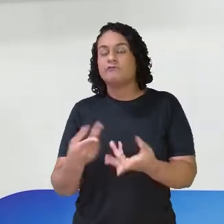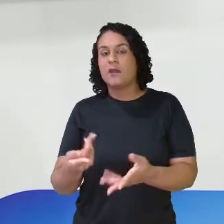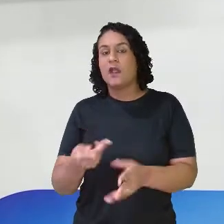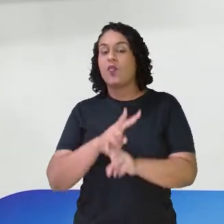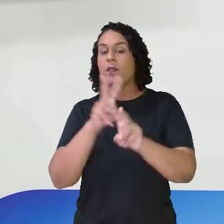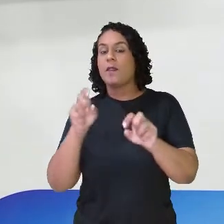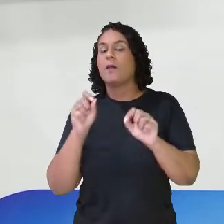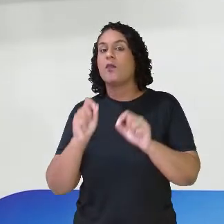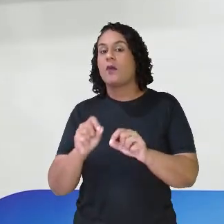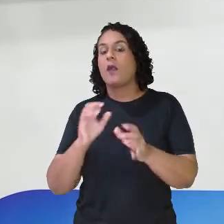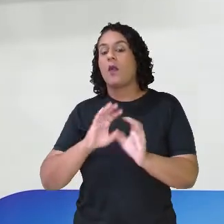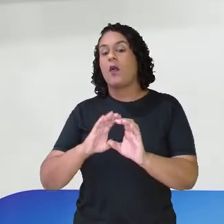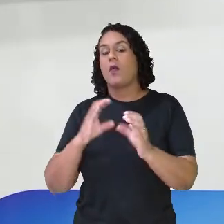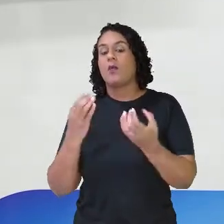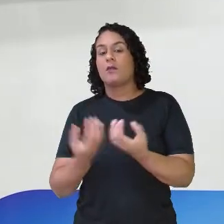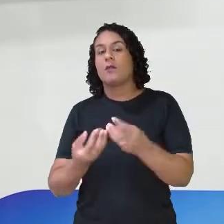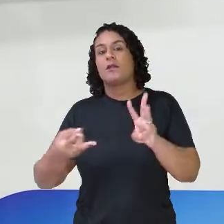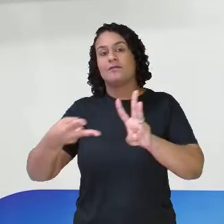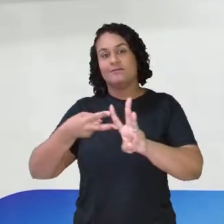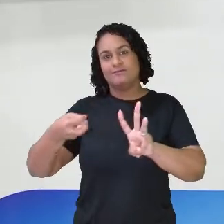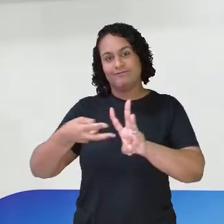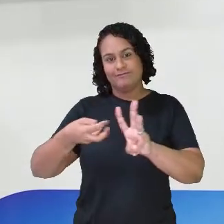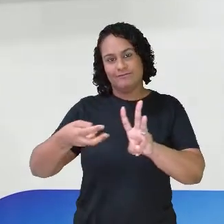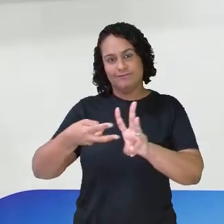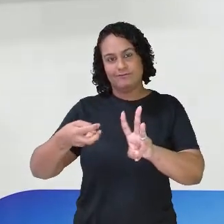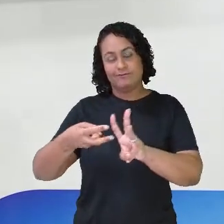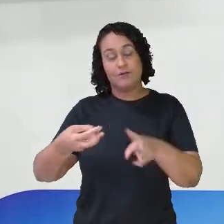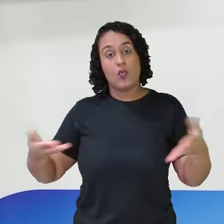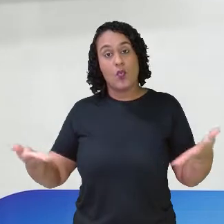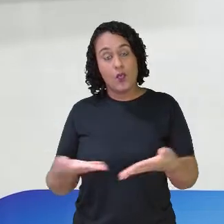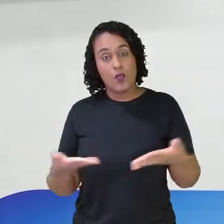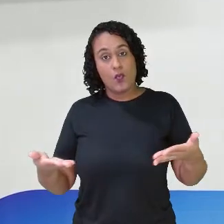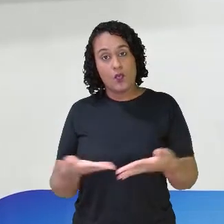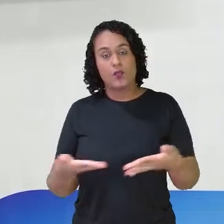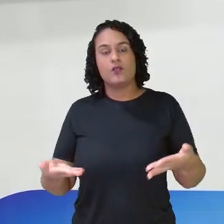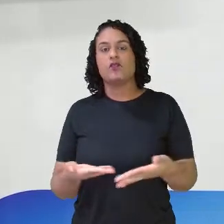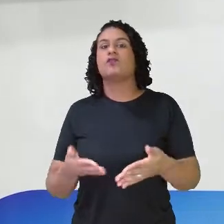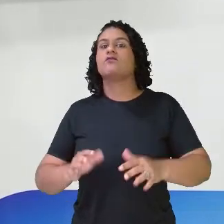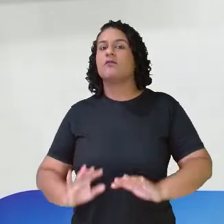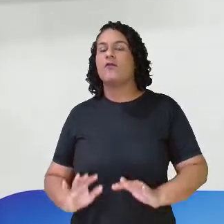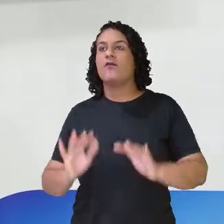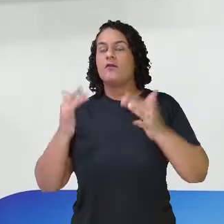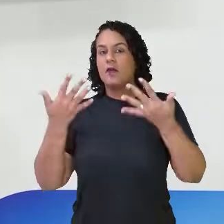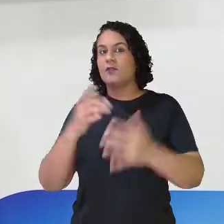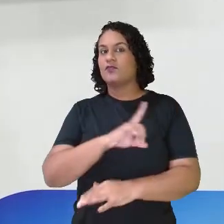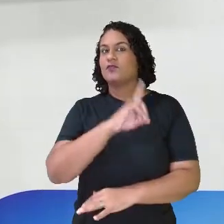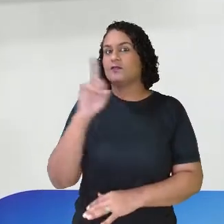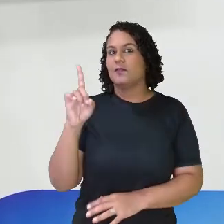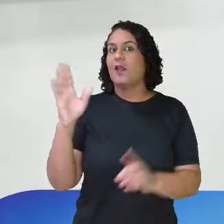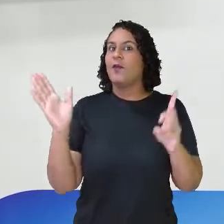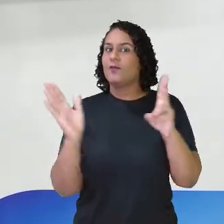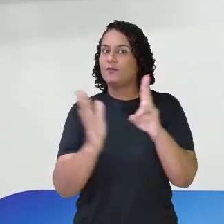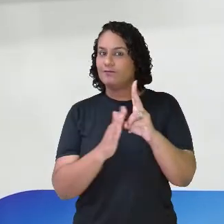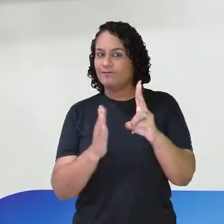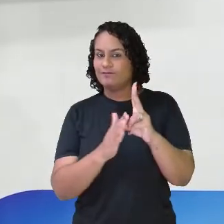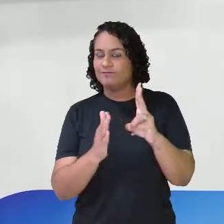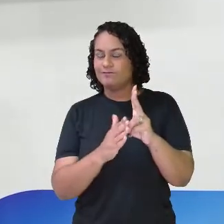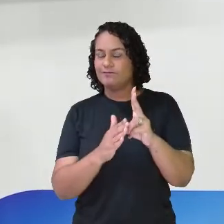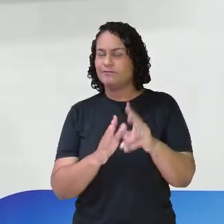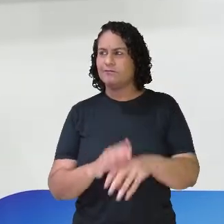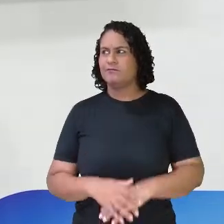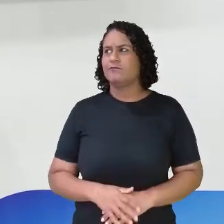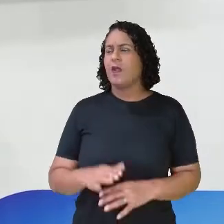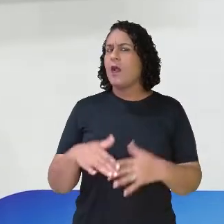né? Sobre a comunidade indígena. Hoje é celebrado o Dia do Índio. Hoje, professora, e esse